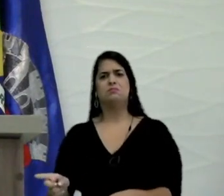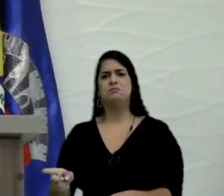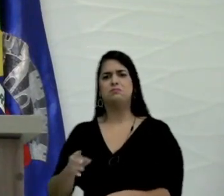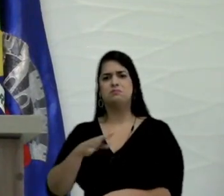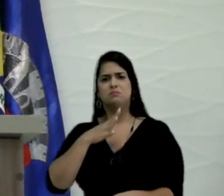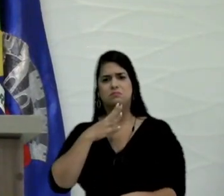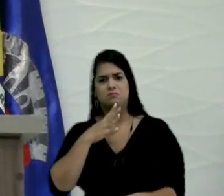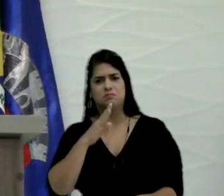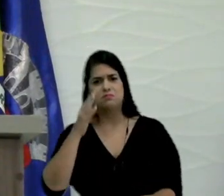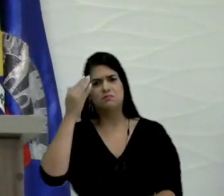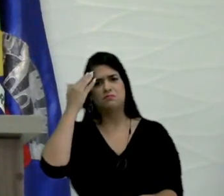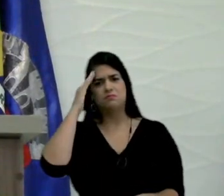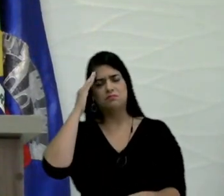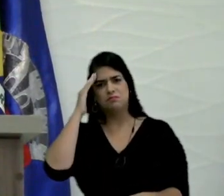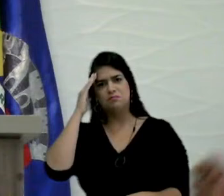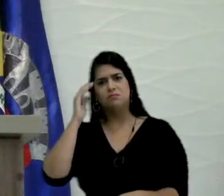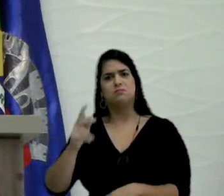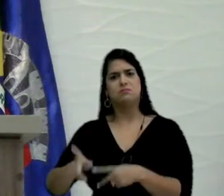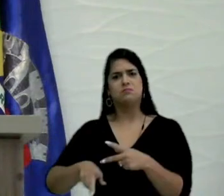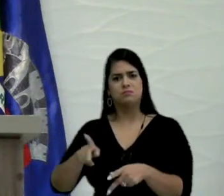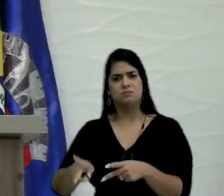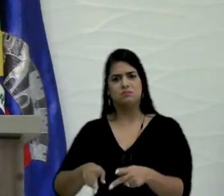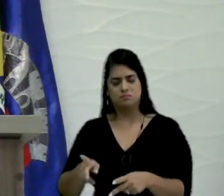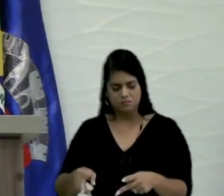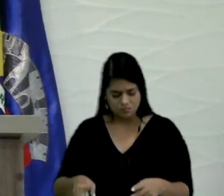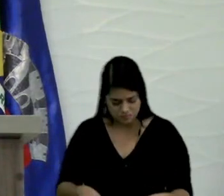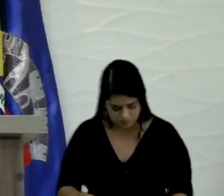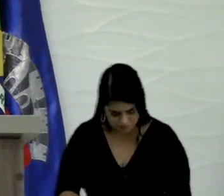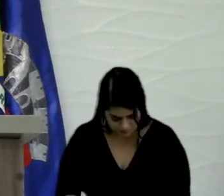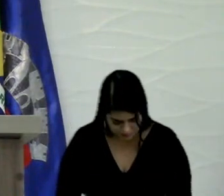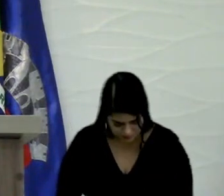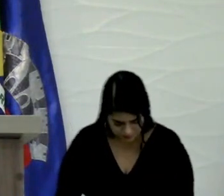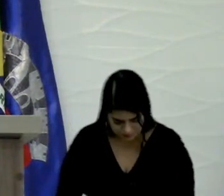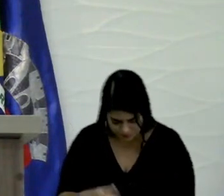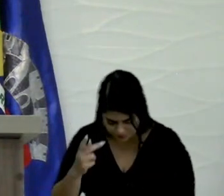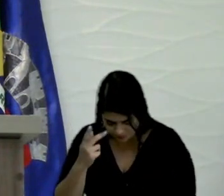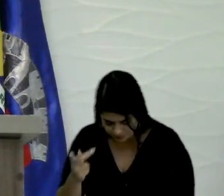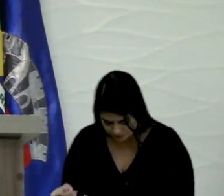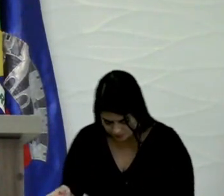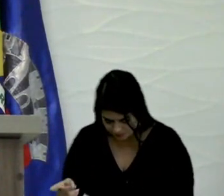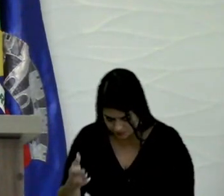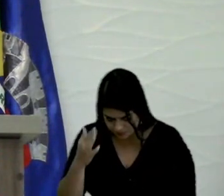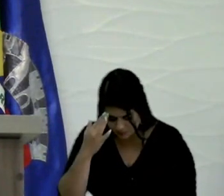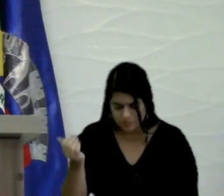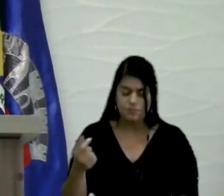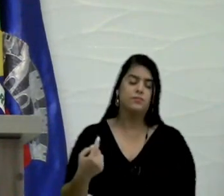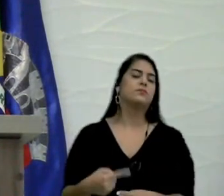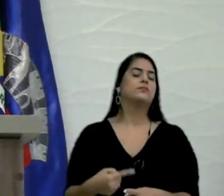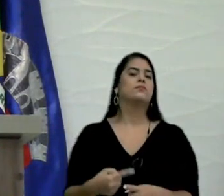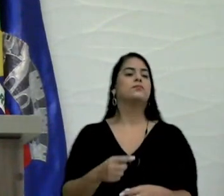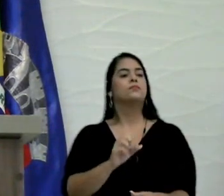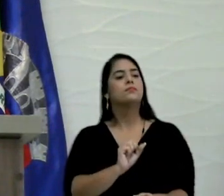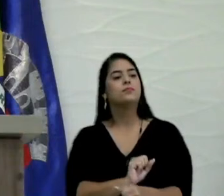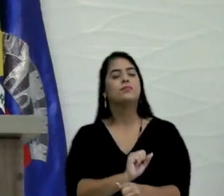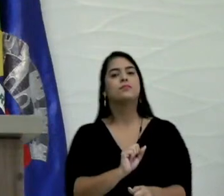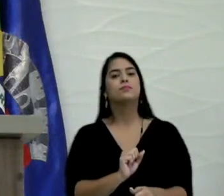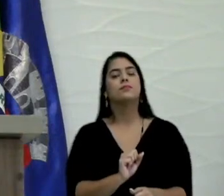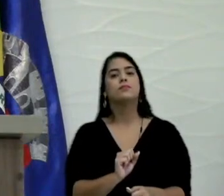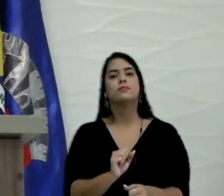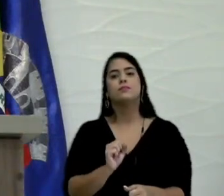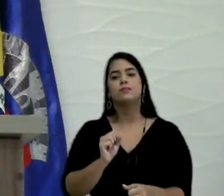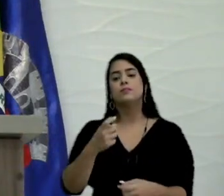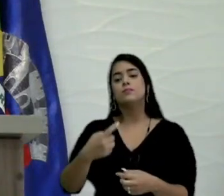de de conhecimento para aquela população eu vou até o tribunal de contas para saber porque foi embargado essa obra e porque o município não